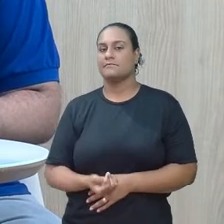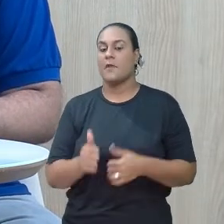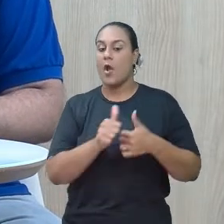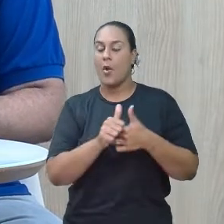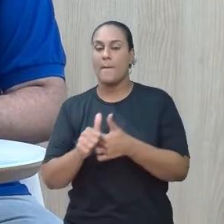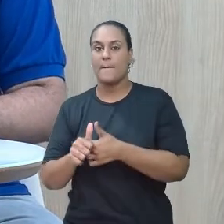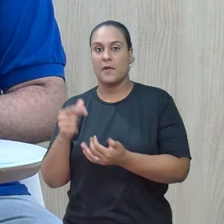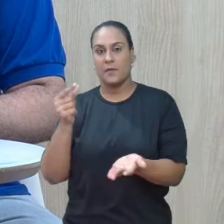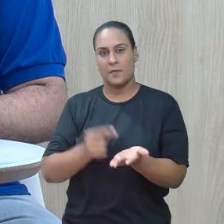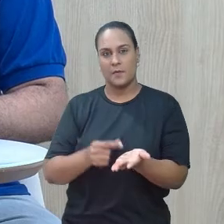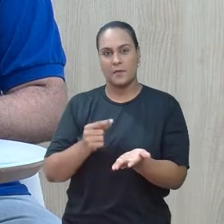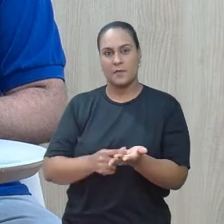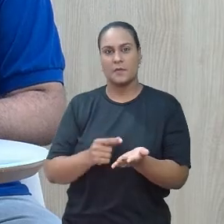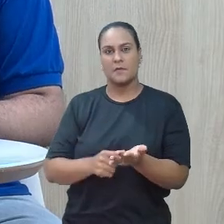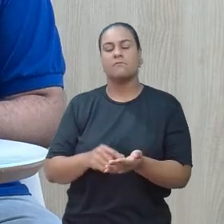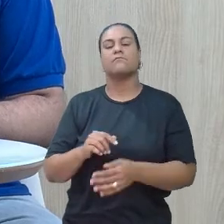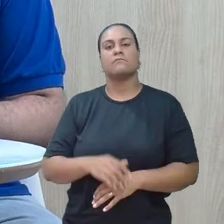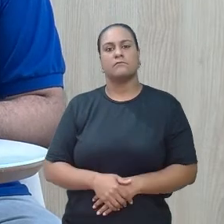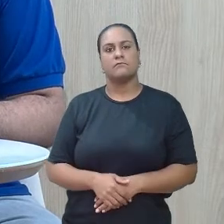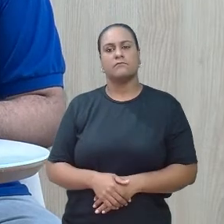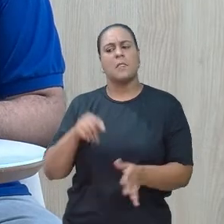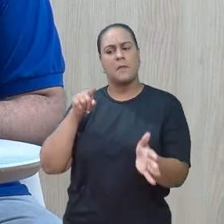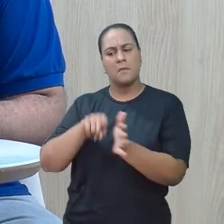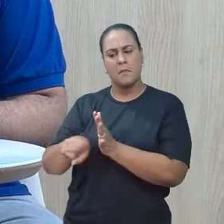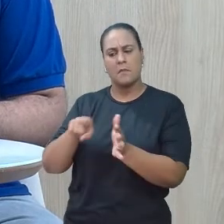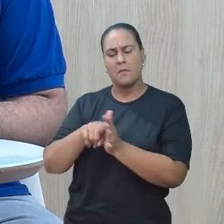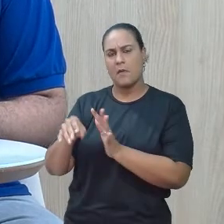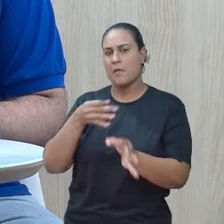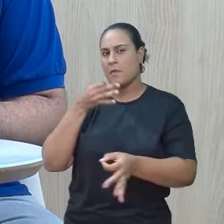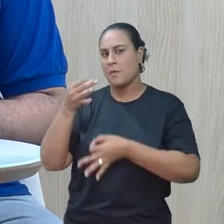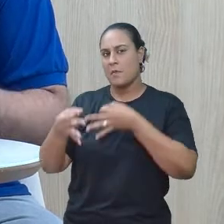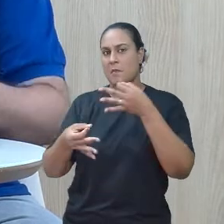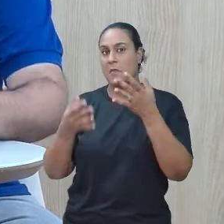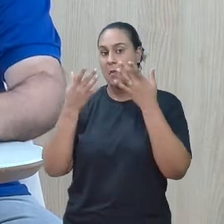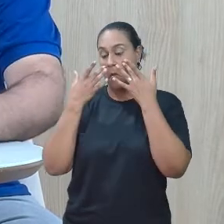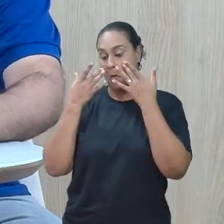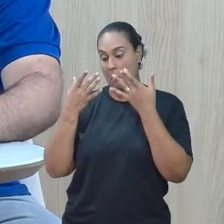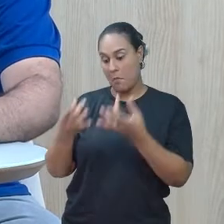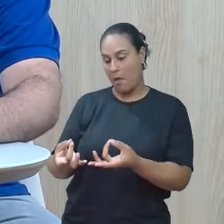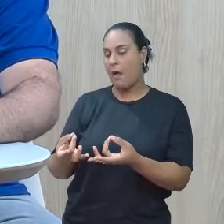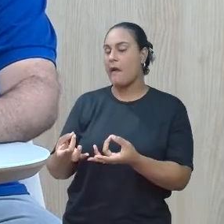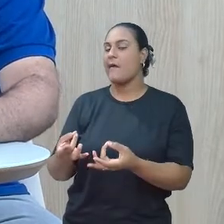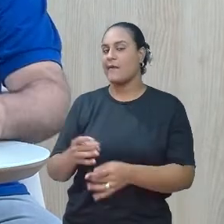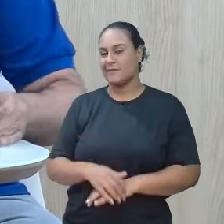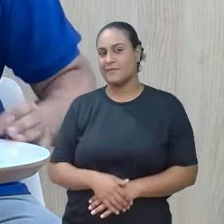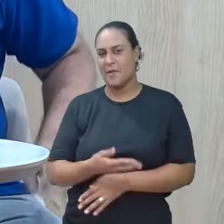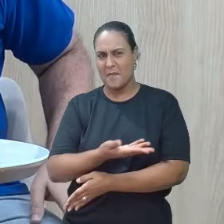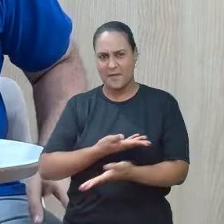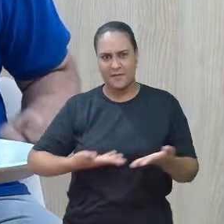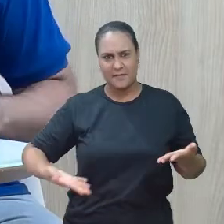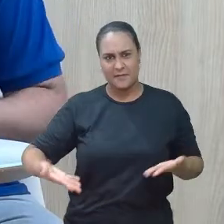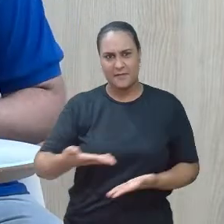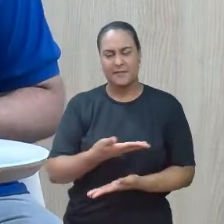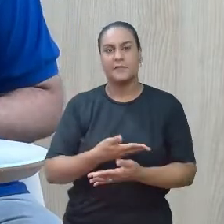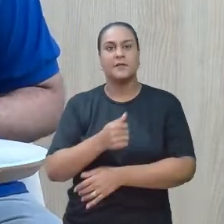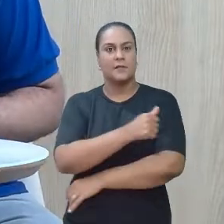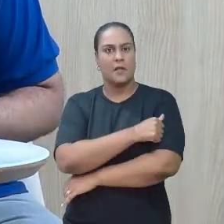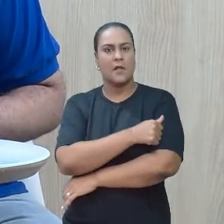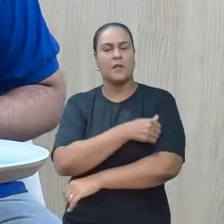aplicativo. Pode mandar o seu bom dia, suas perguntas, que eu estou aqui atentíssimo para vocês. Já temos até gente chegando aqui,